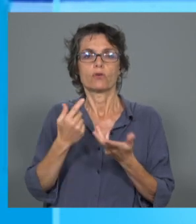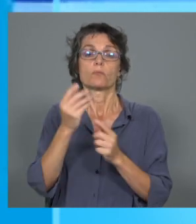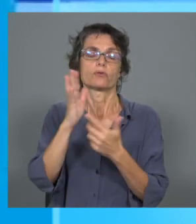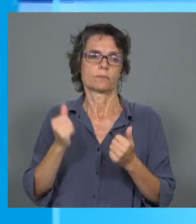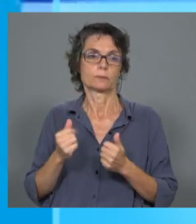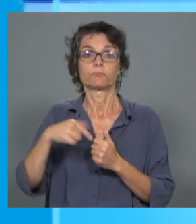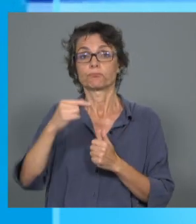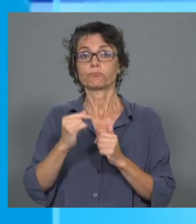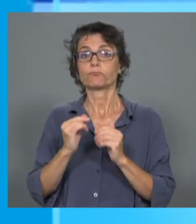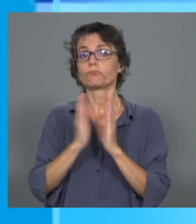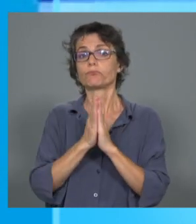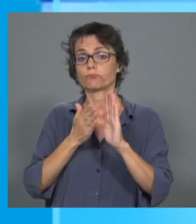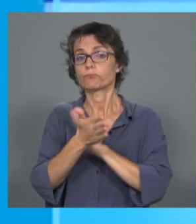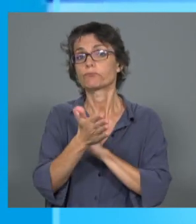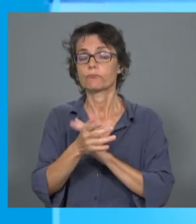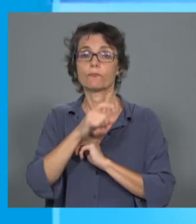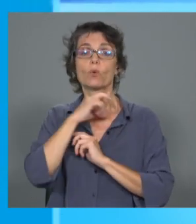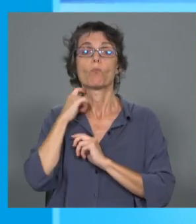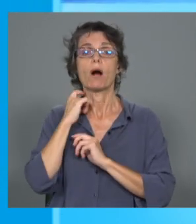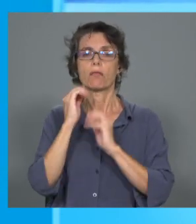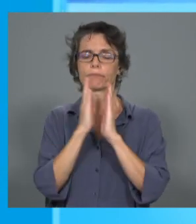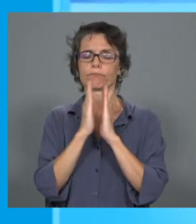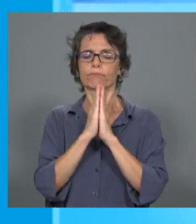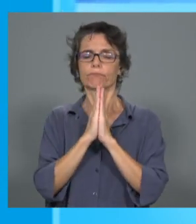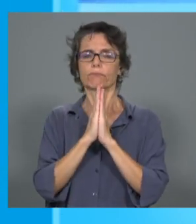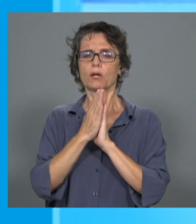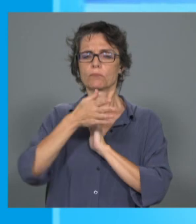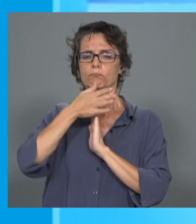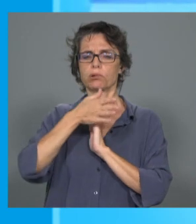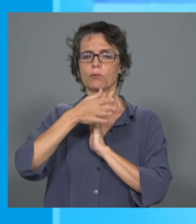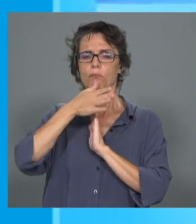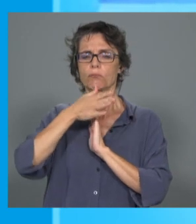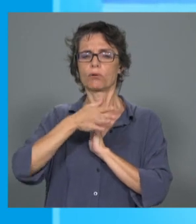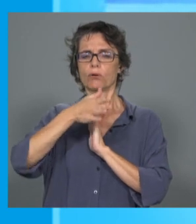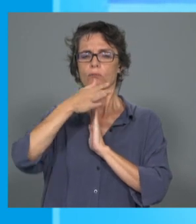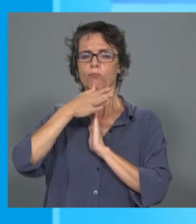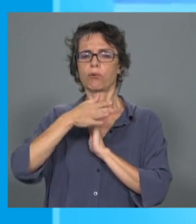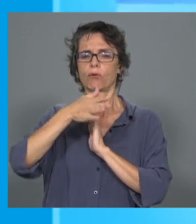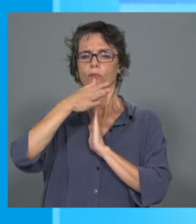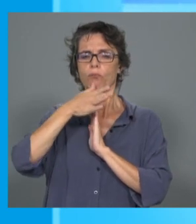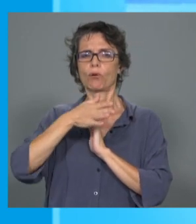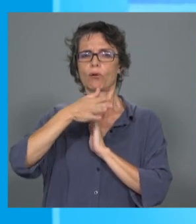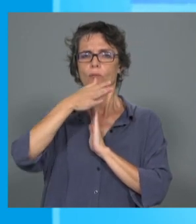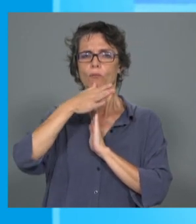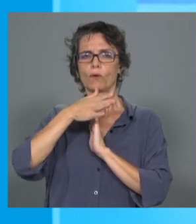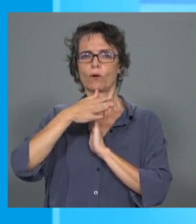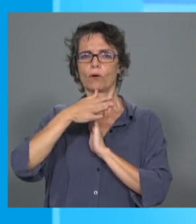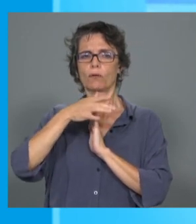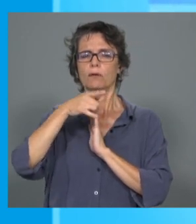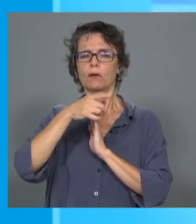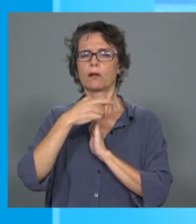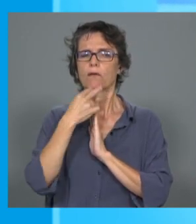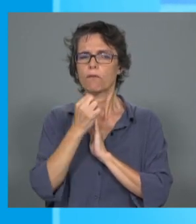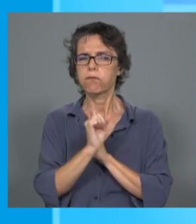entramos numa igreja, ouvimos um padre e ele fala de uma determinada maneira, não é? É isso que deve ser depois um